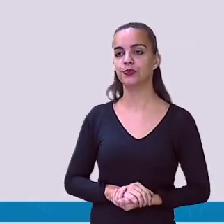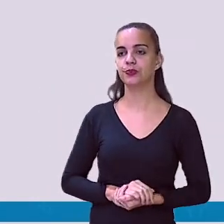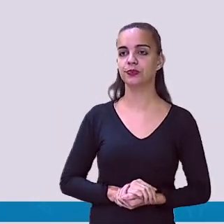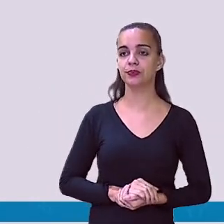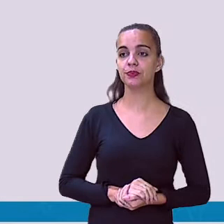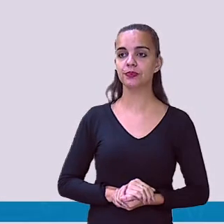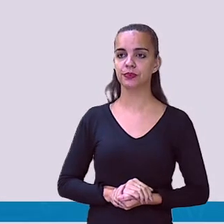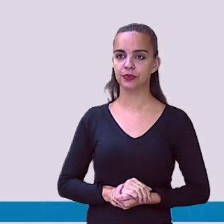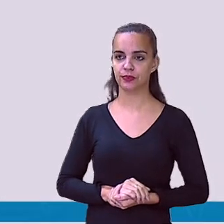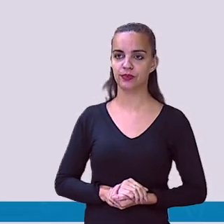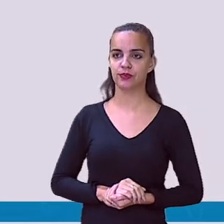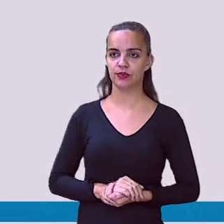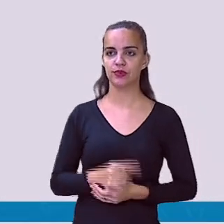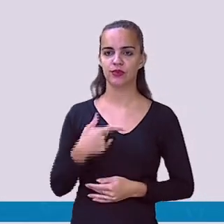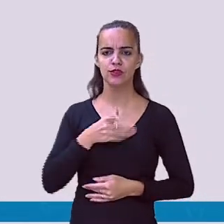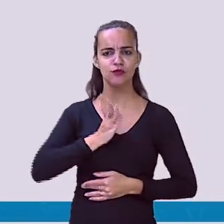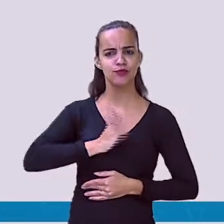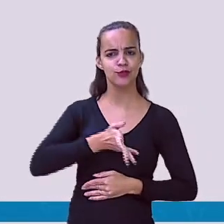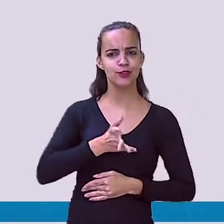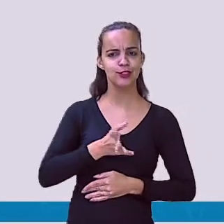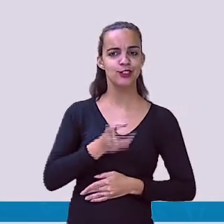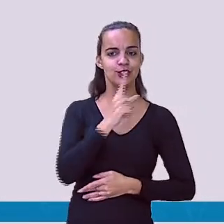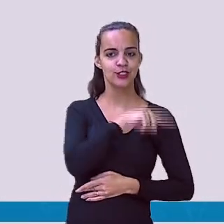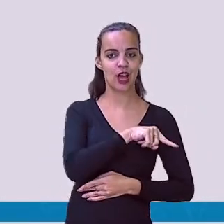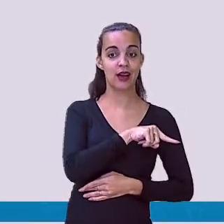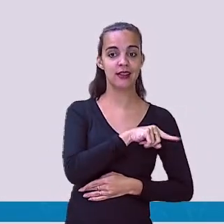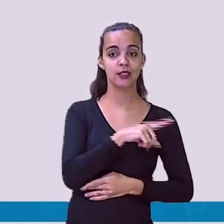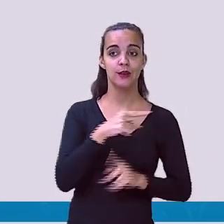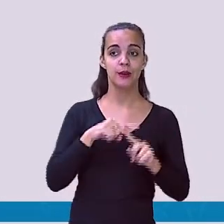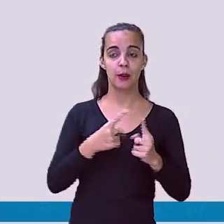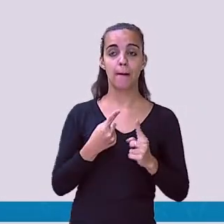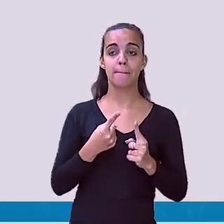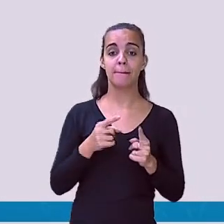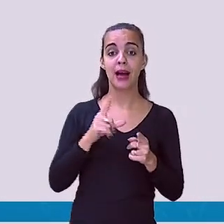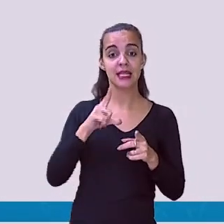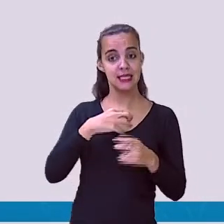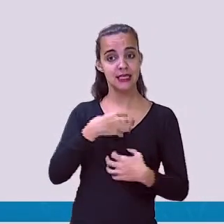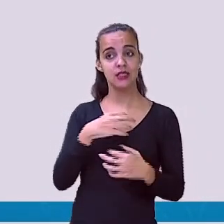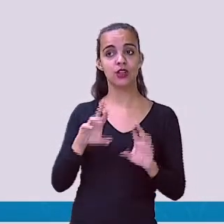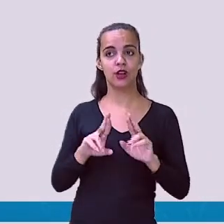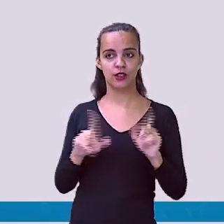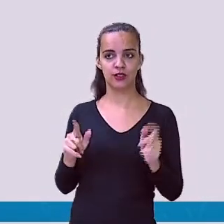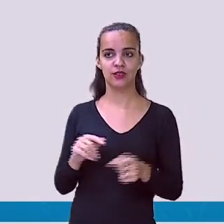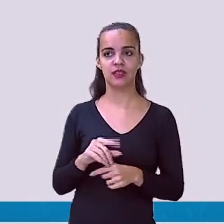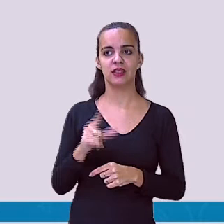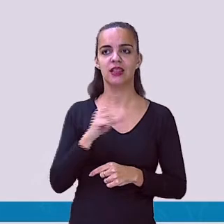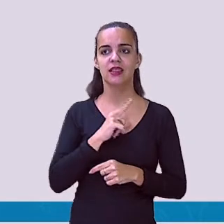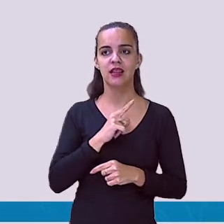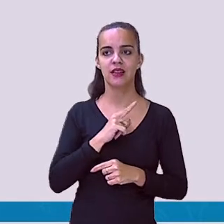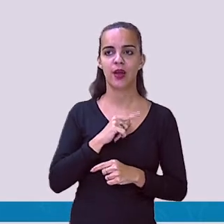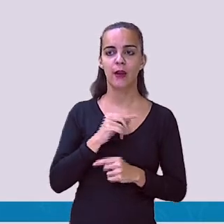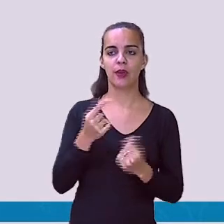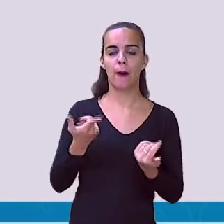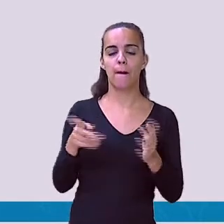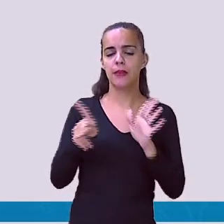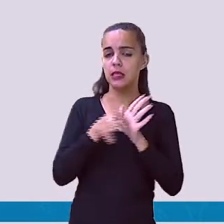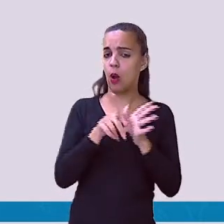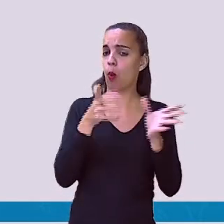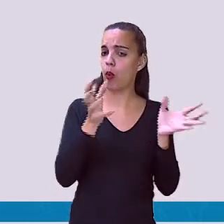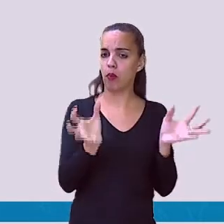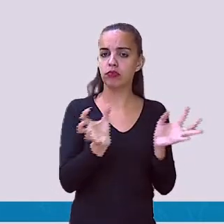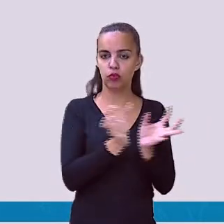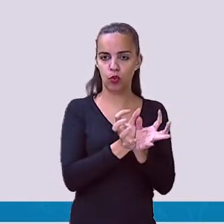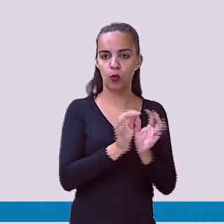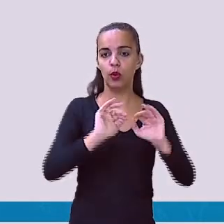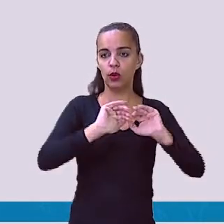era o estado físico de origem dele. E o que eu terei no final da destilação?